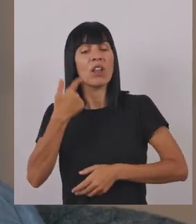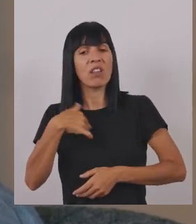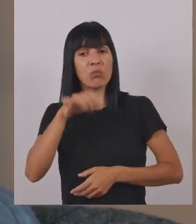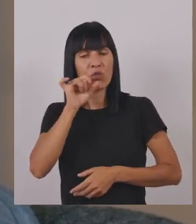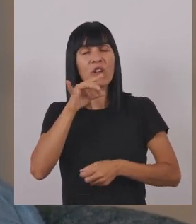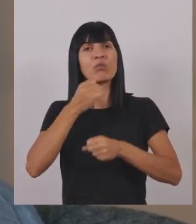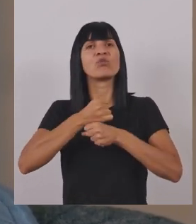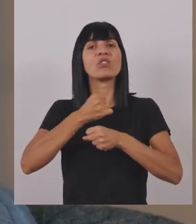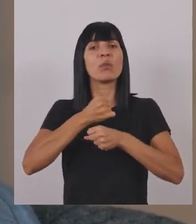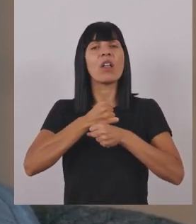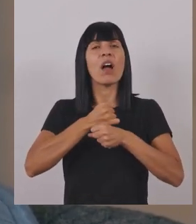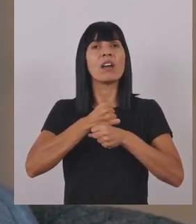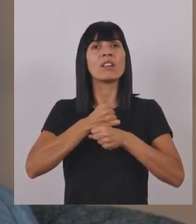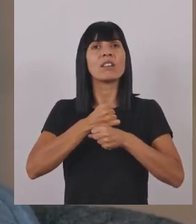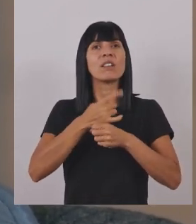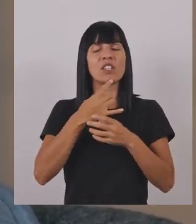dias.